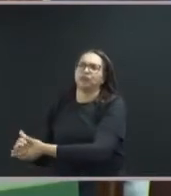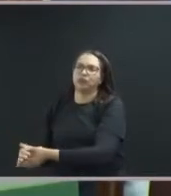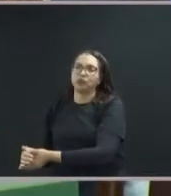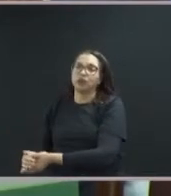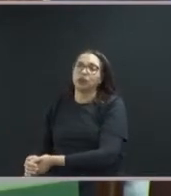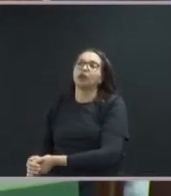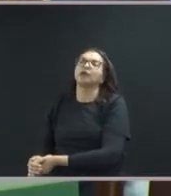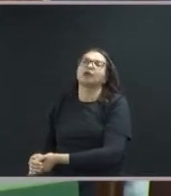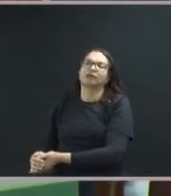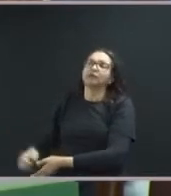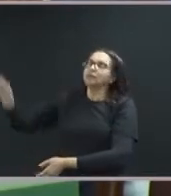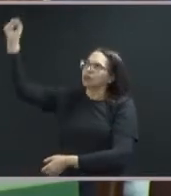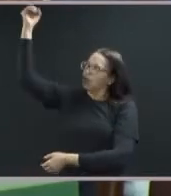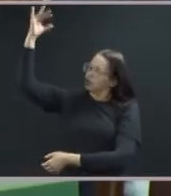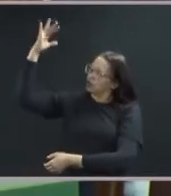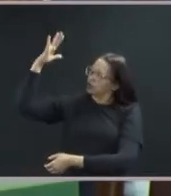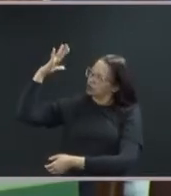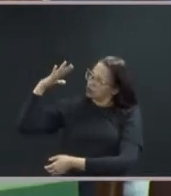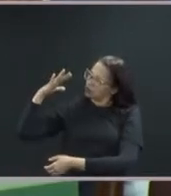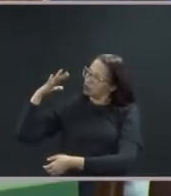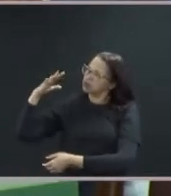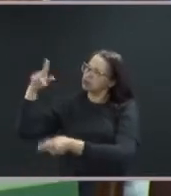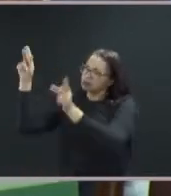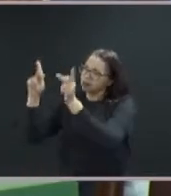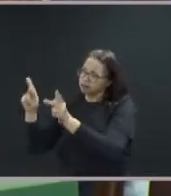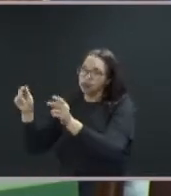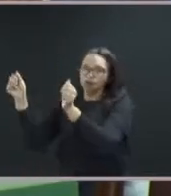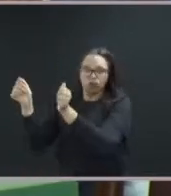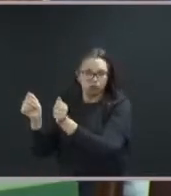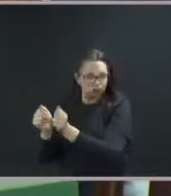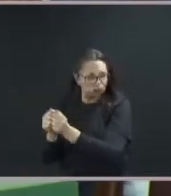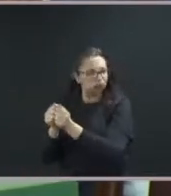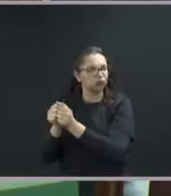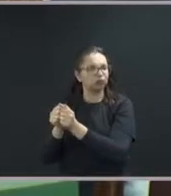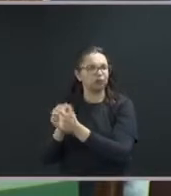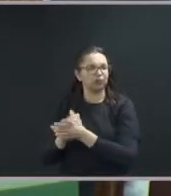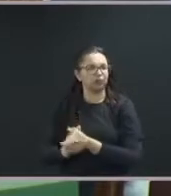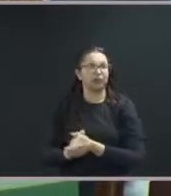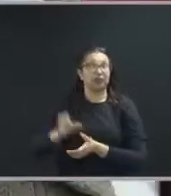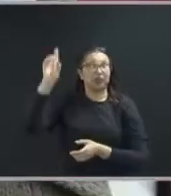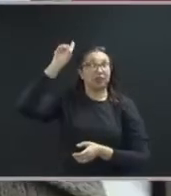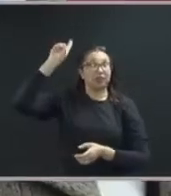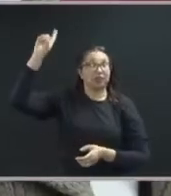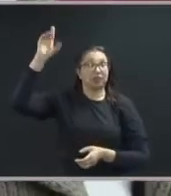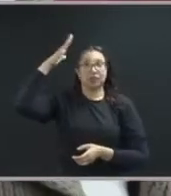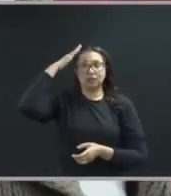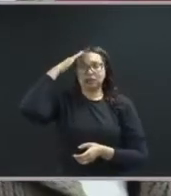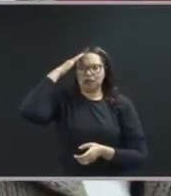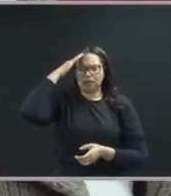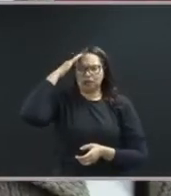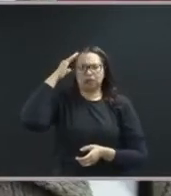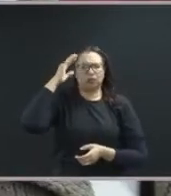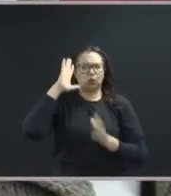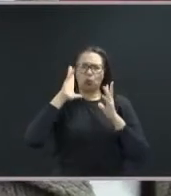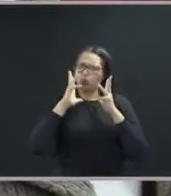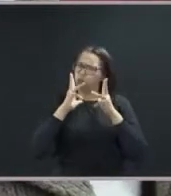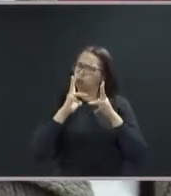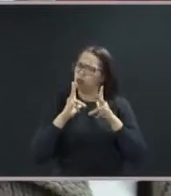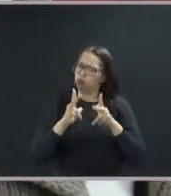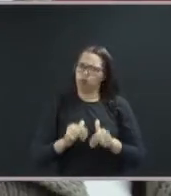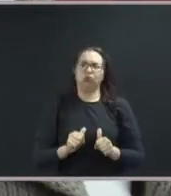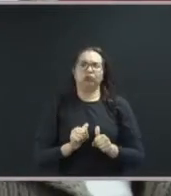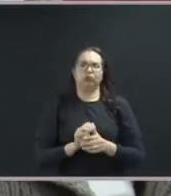de nosso Senhor Jesus Cristo seja convosco. Irmão, está tudo determinado. Tudo